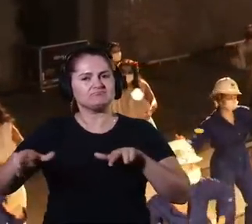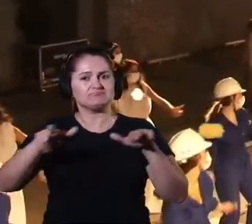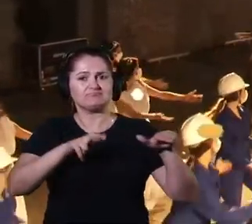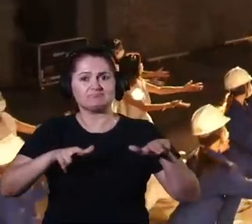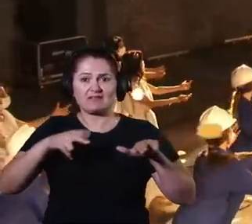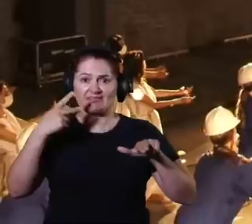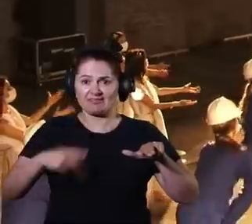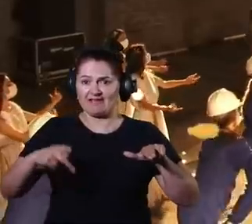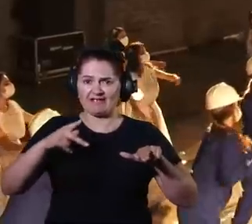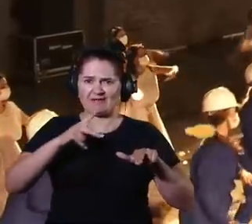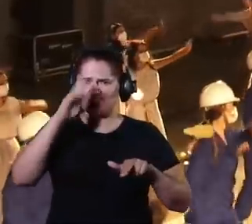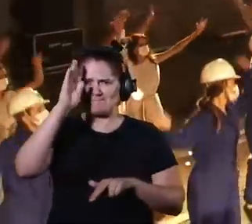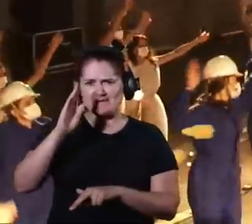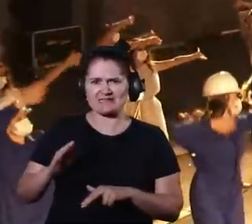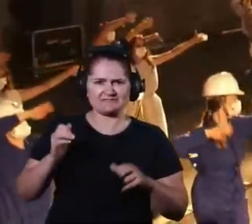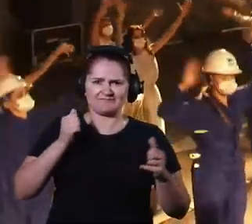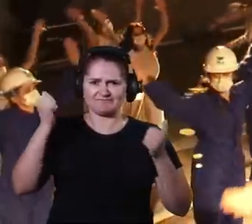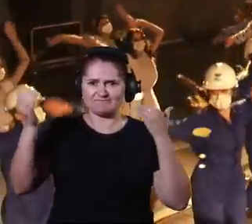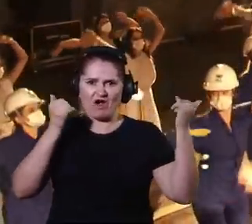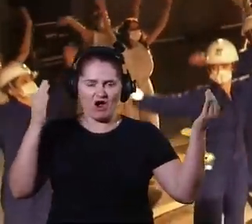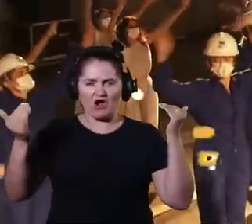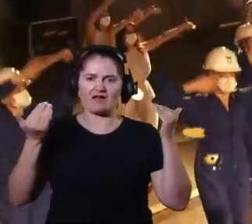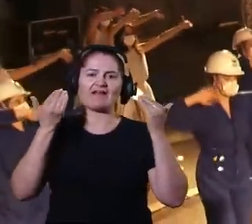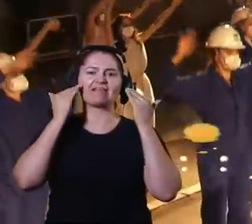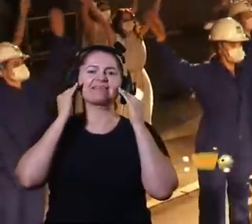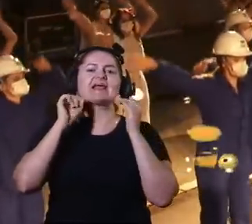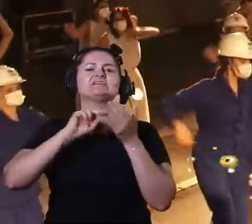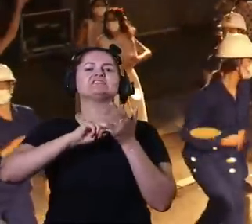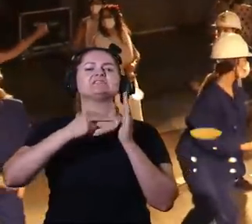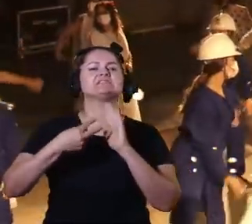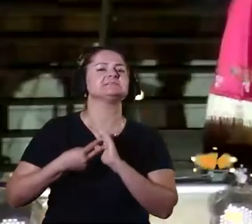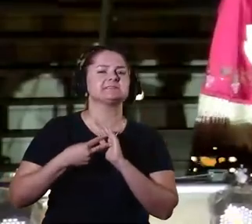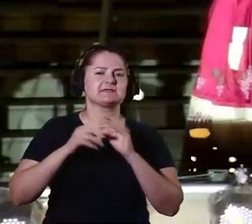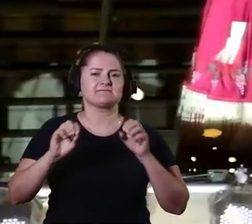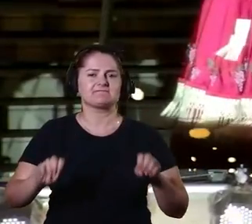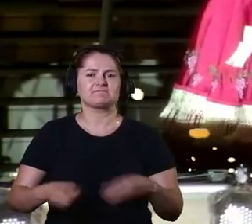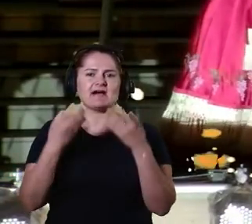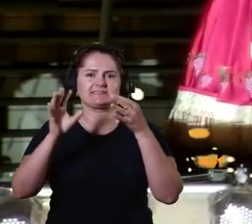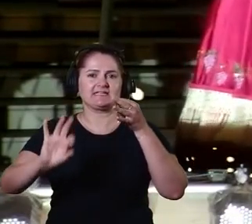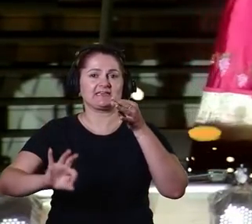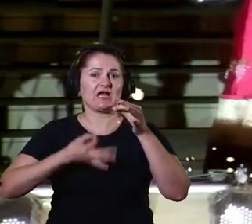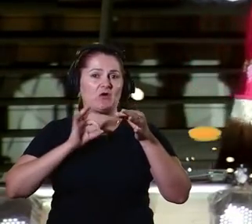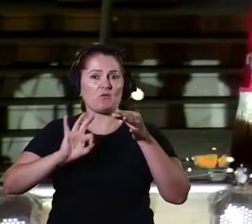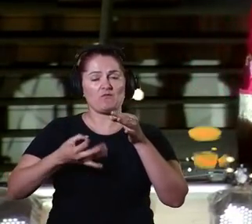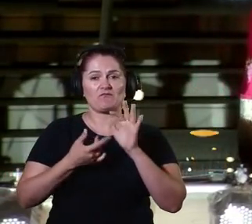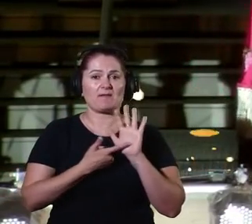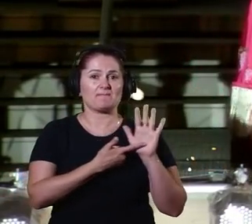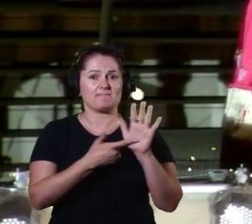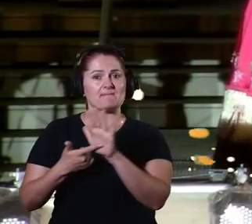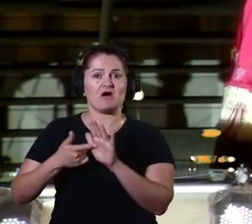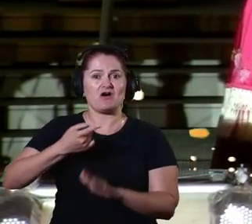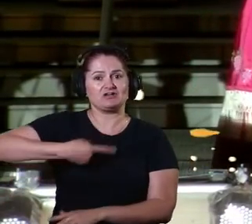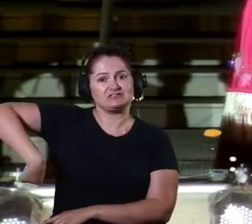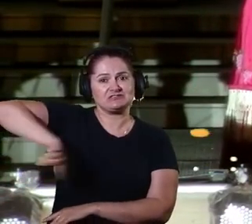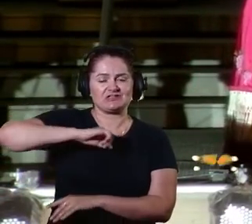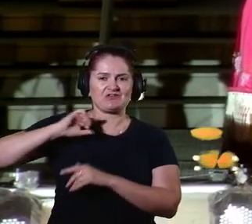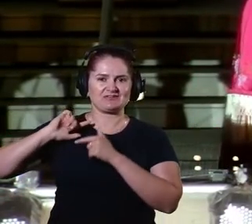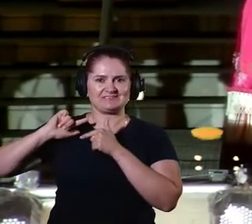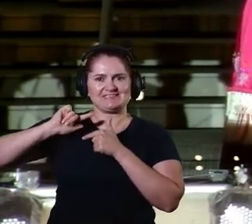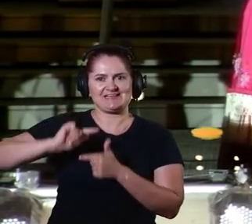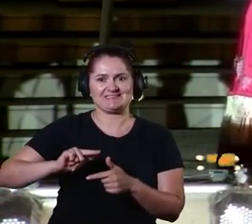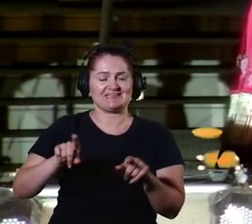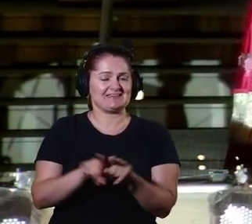nacionais e internacionais, possam entender o que o evento representa, mostrando nossas tradições